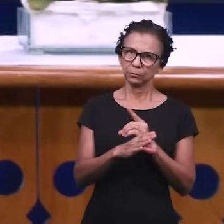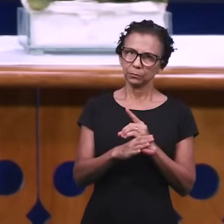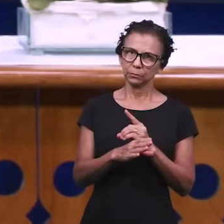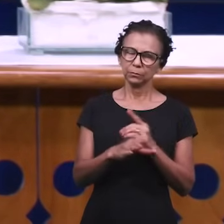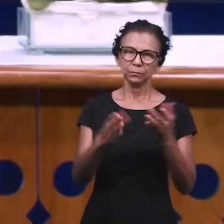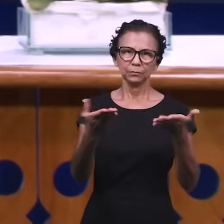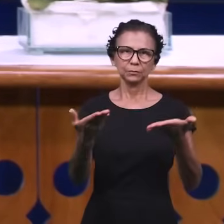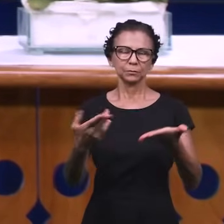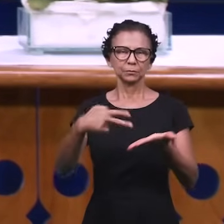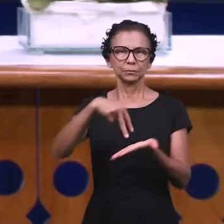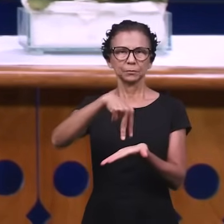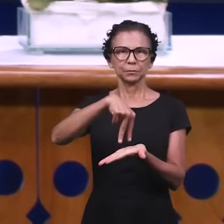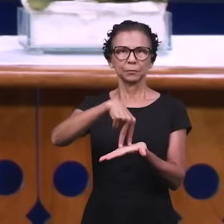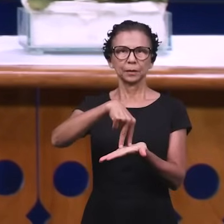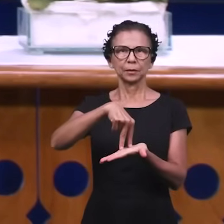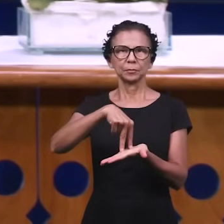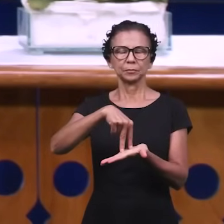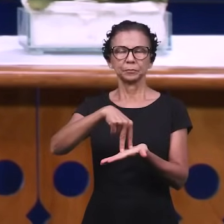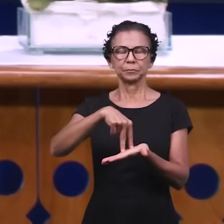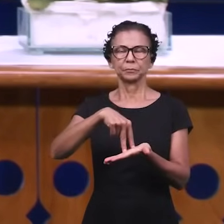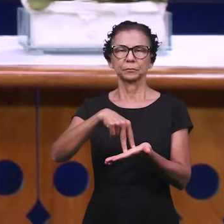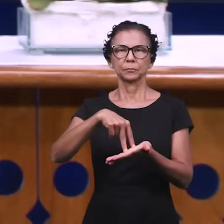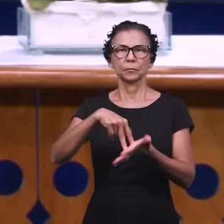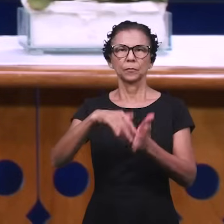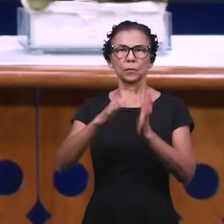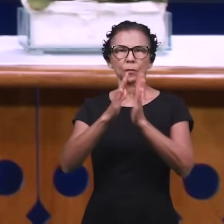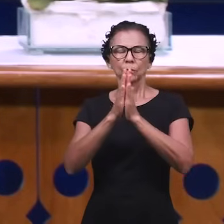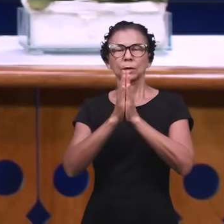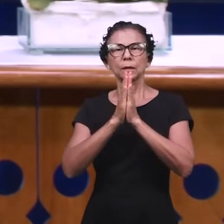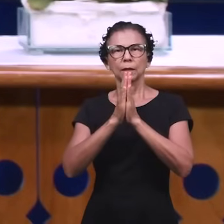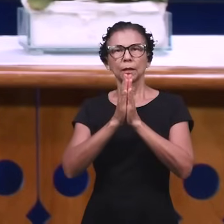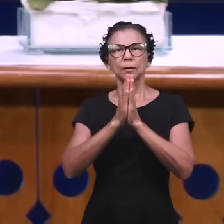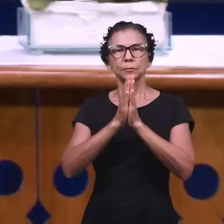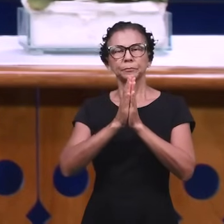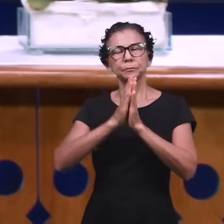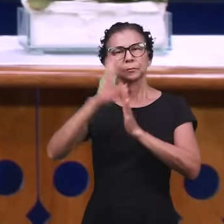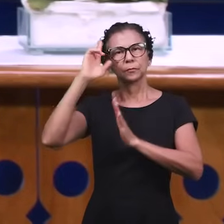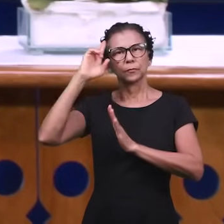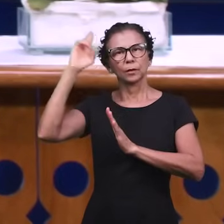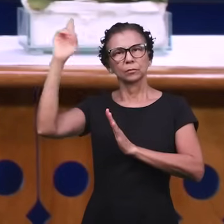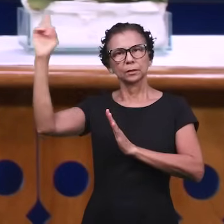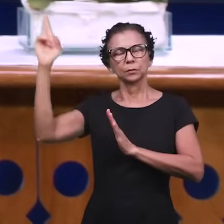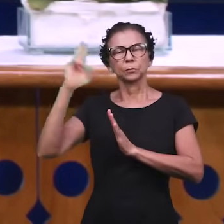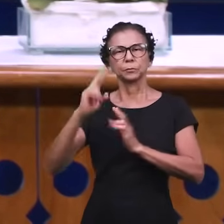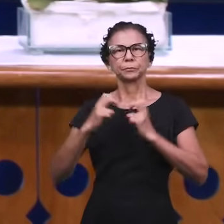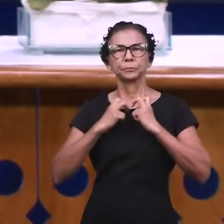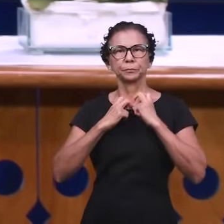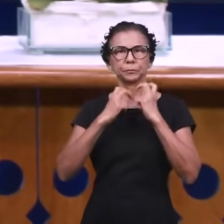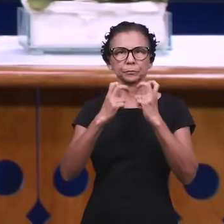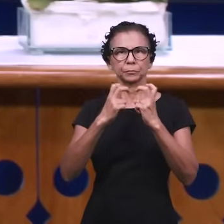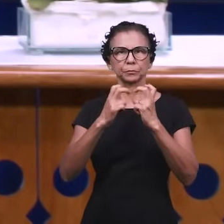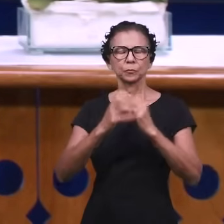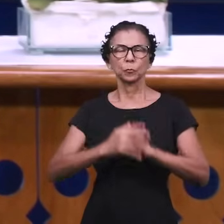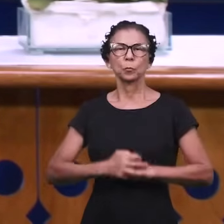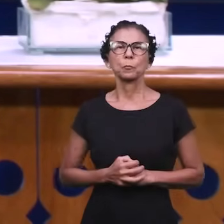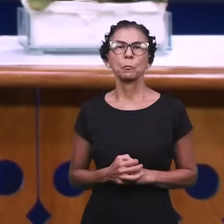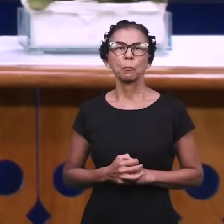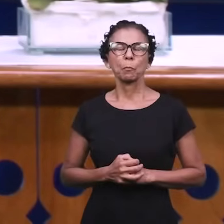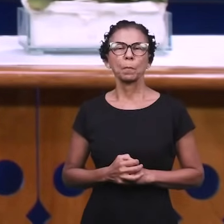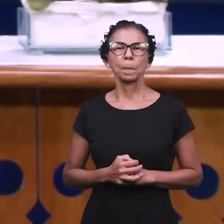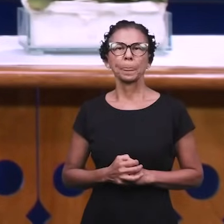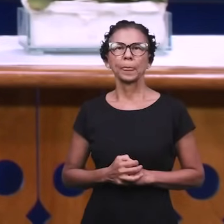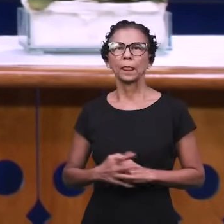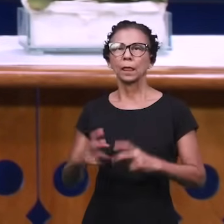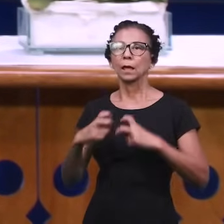Convidamos a todos a estarem de pé conosco para elevarmos ao nosso Deus a nossa oração de clamor. Nosso